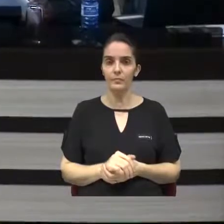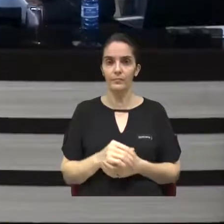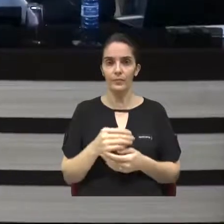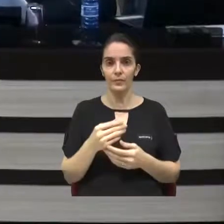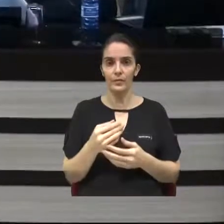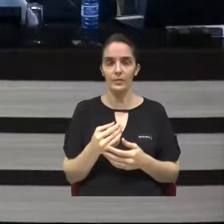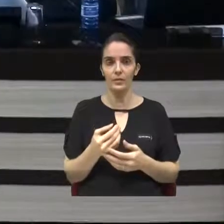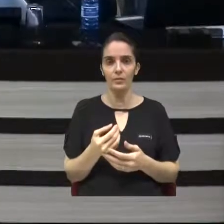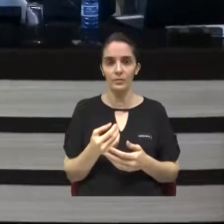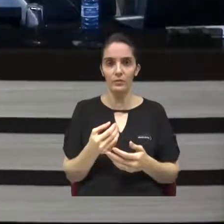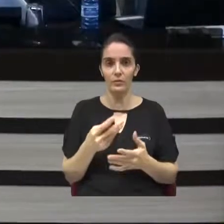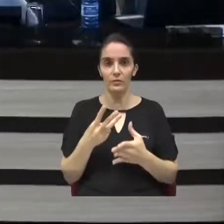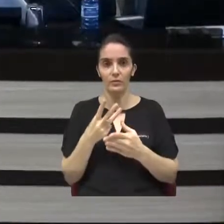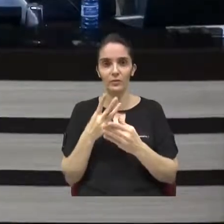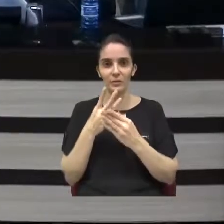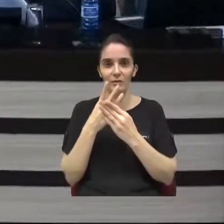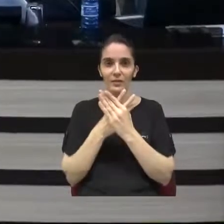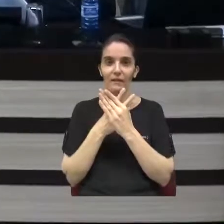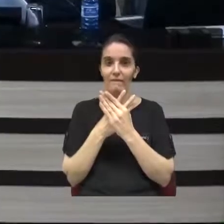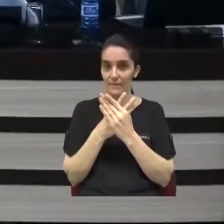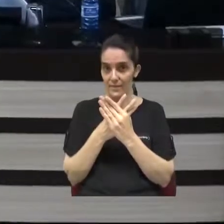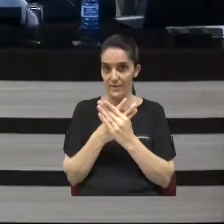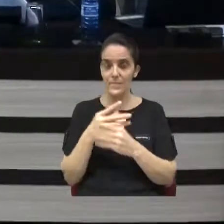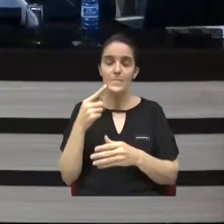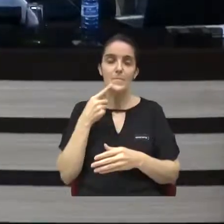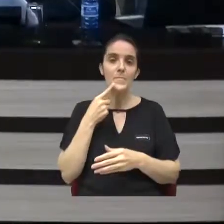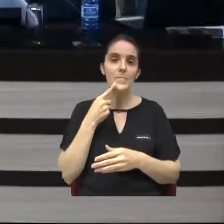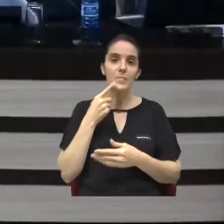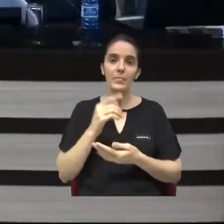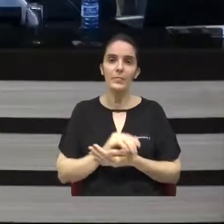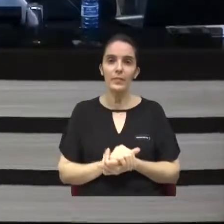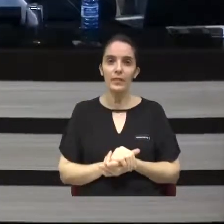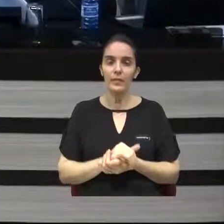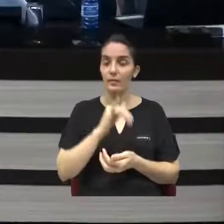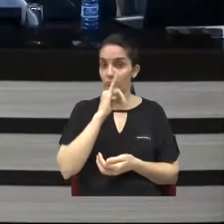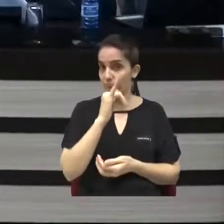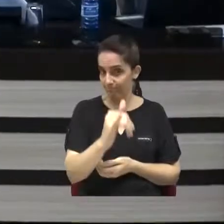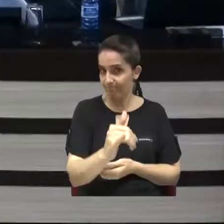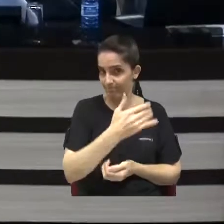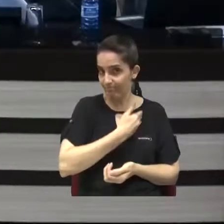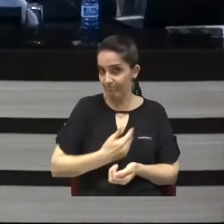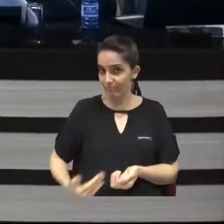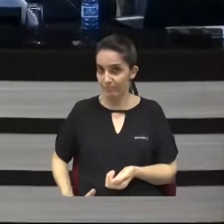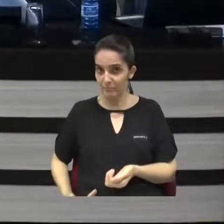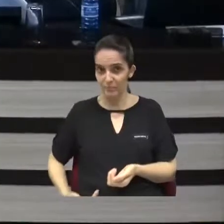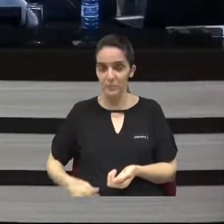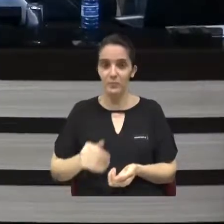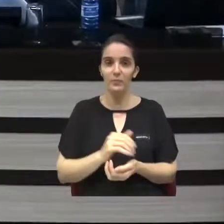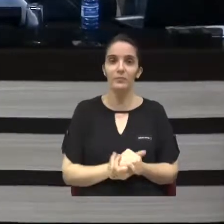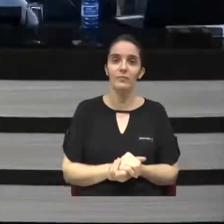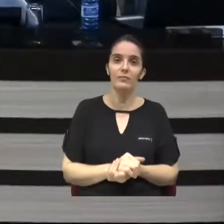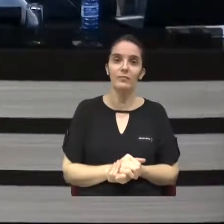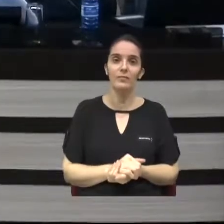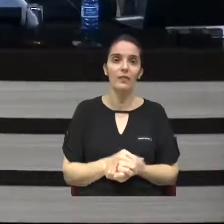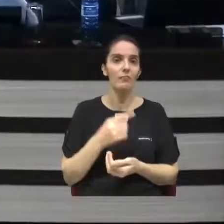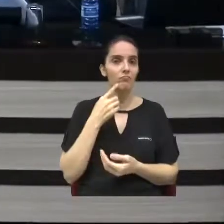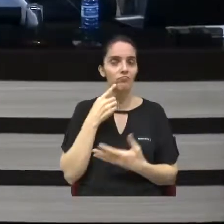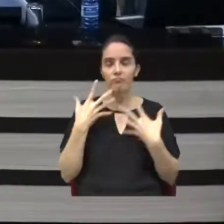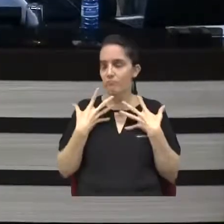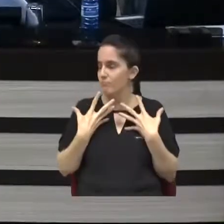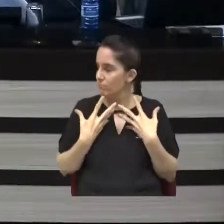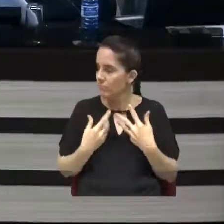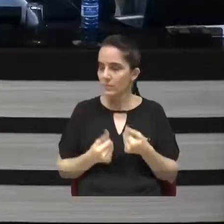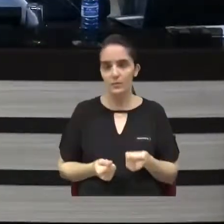Leis. A denúncia do vereador Cleiton Aparecido da Silva ao Ministério Público, muito além de demonstrar seu inconformismo com